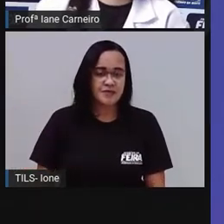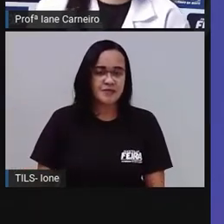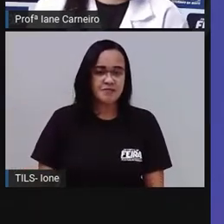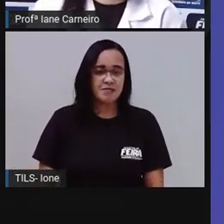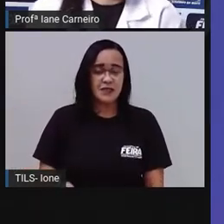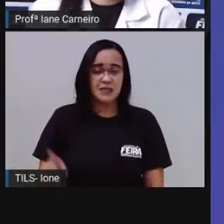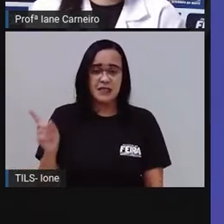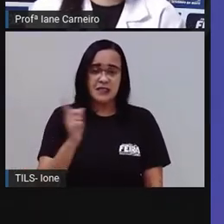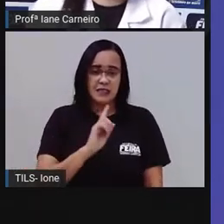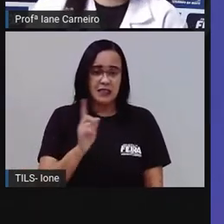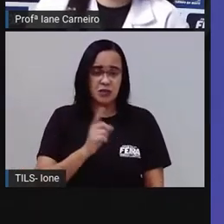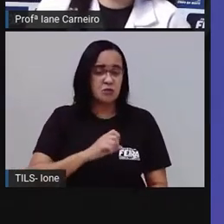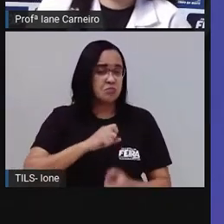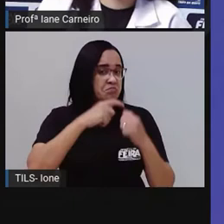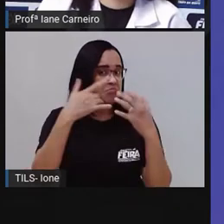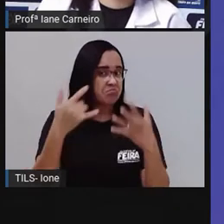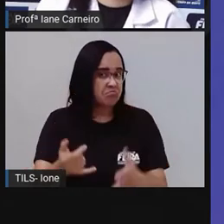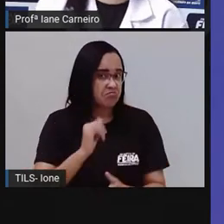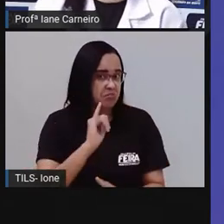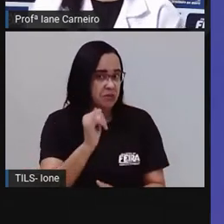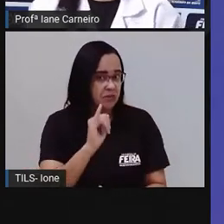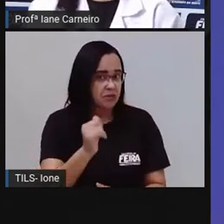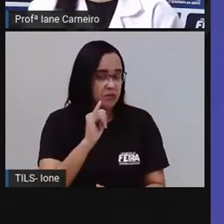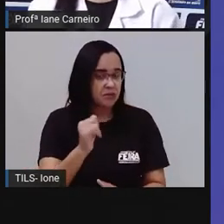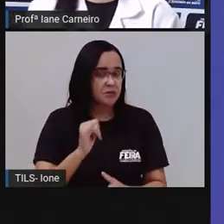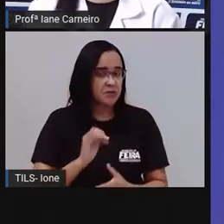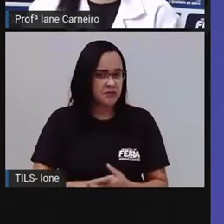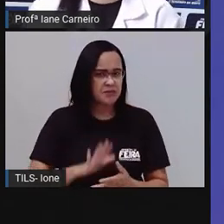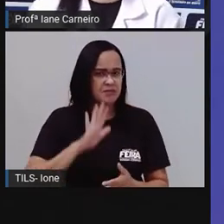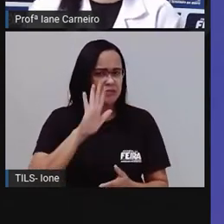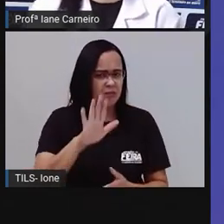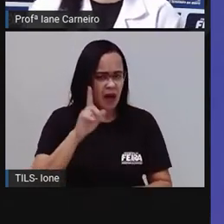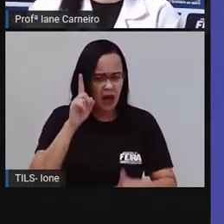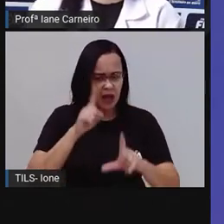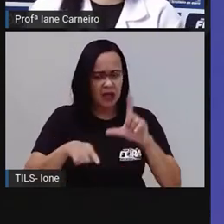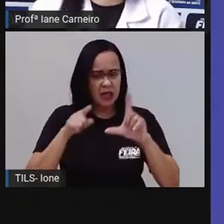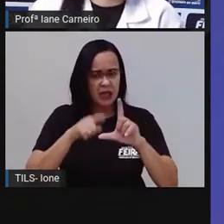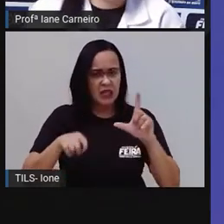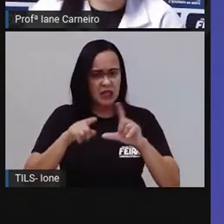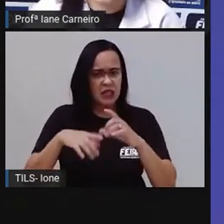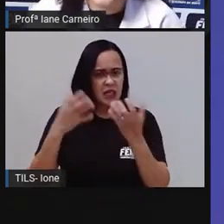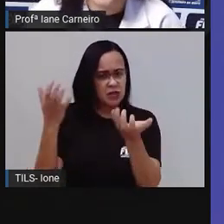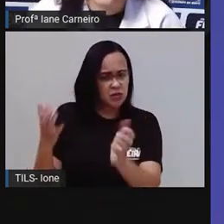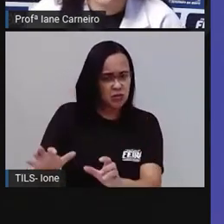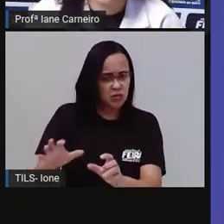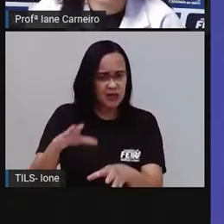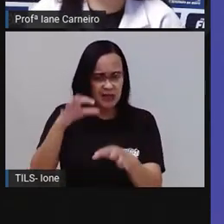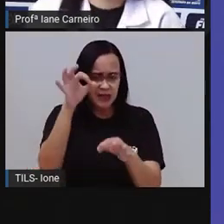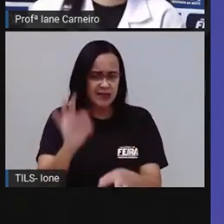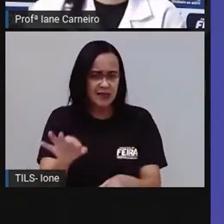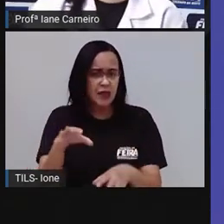Não vou contar, não me aperte. Mas qual a letra que não quer que você acerte?